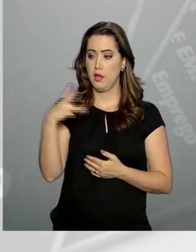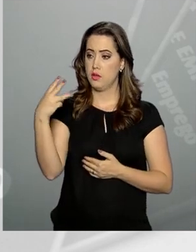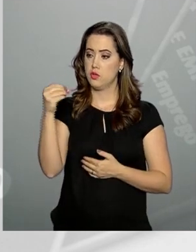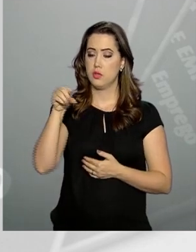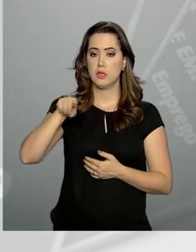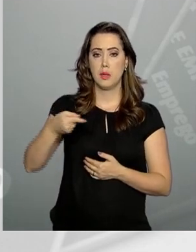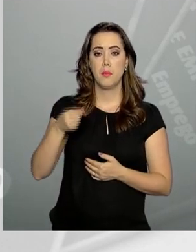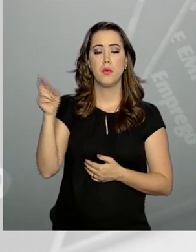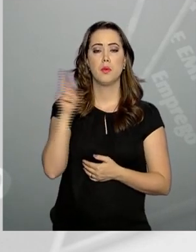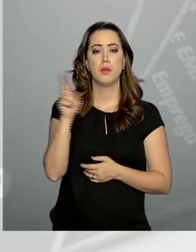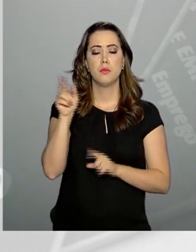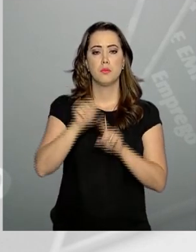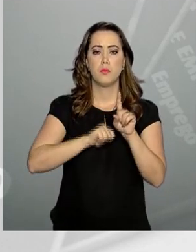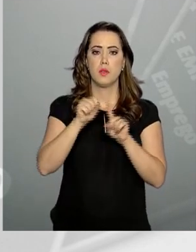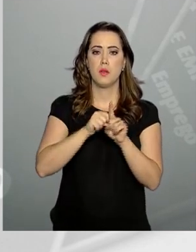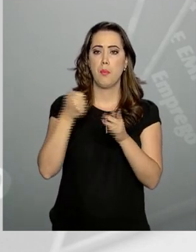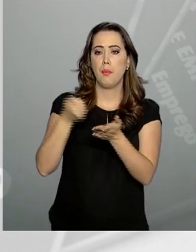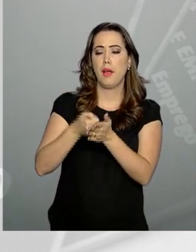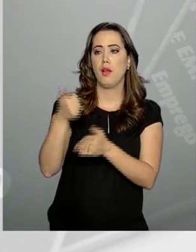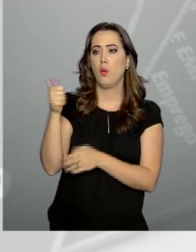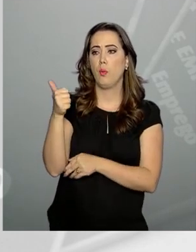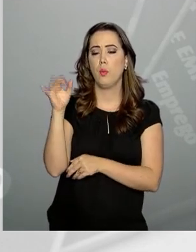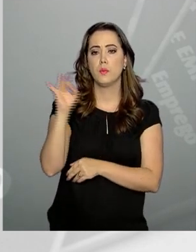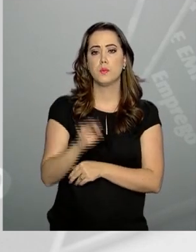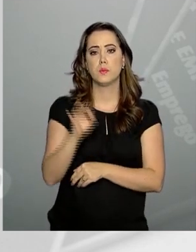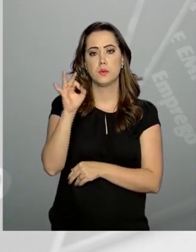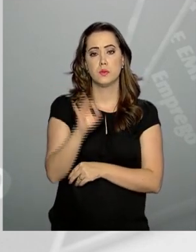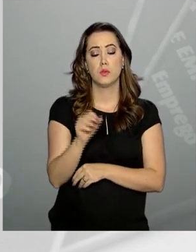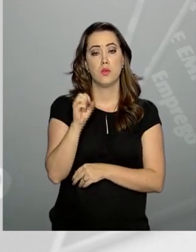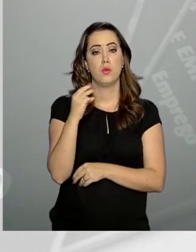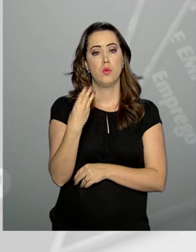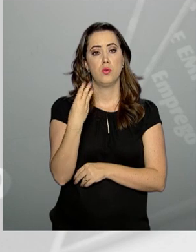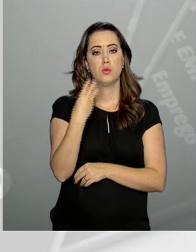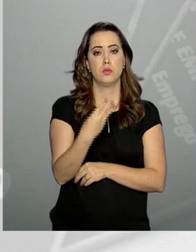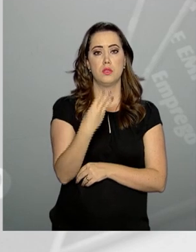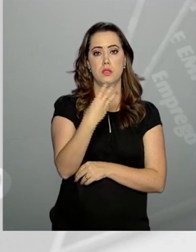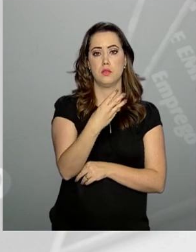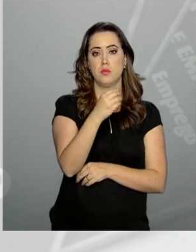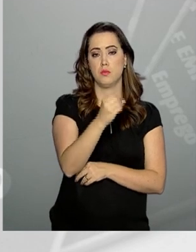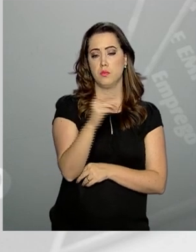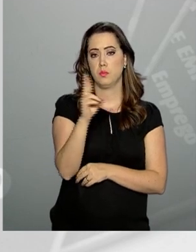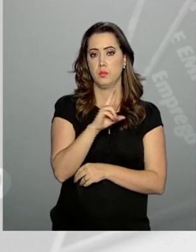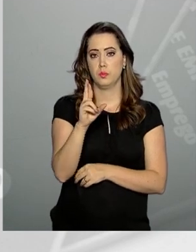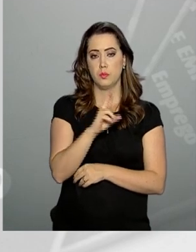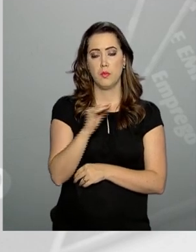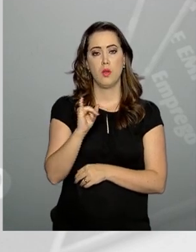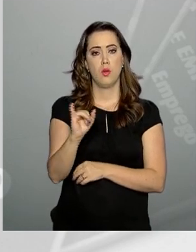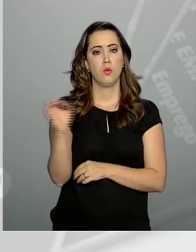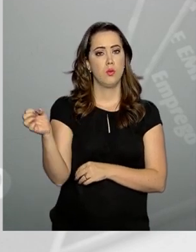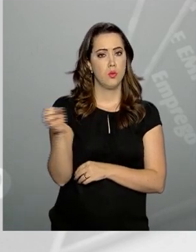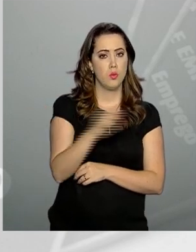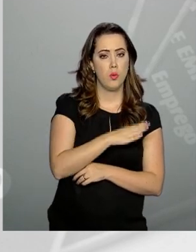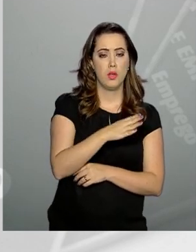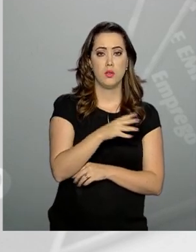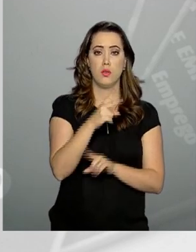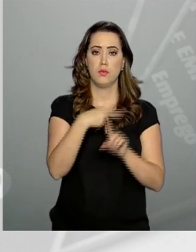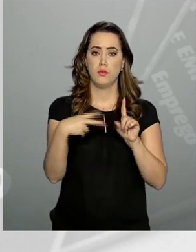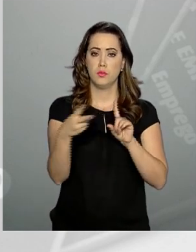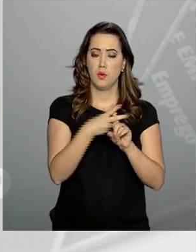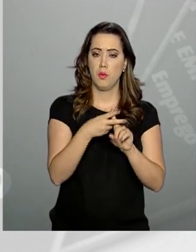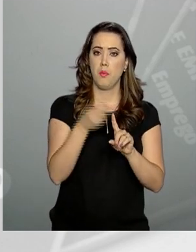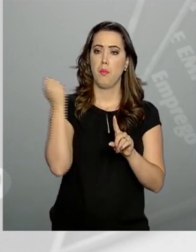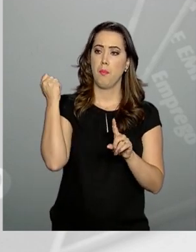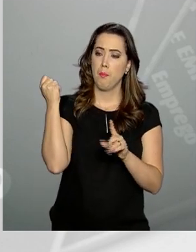por mês contribui com 11%, ou R$.300. Com a nova Previdência,